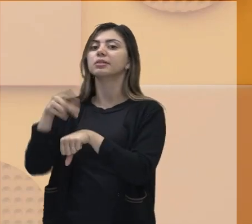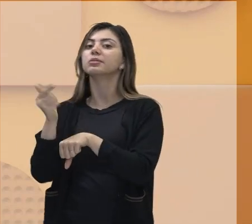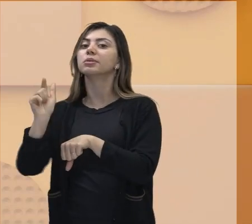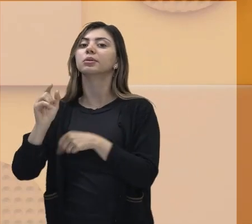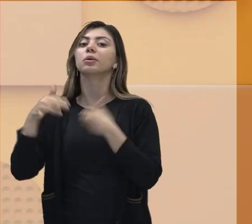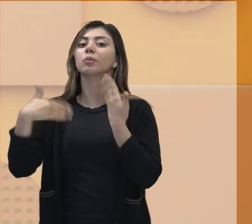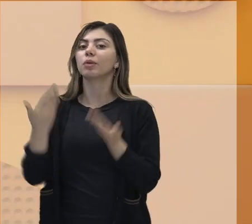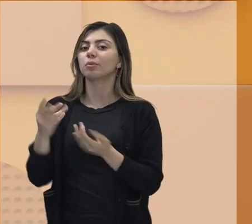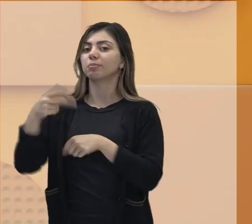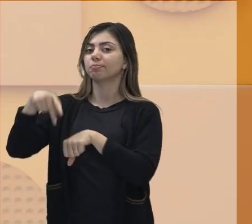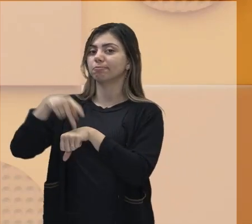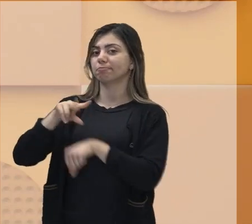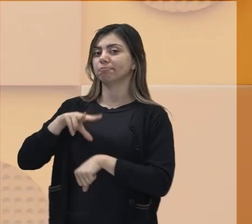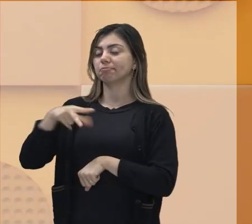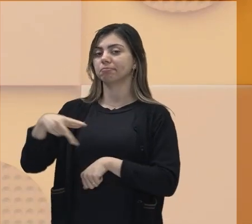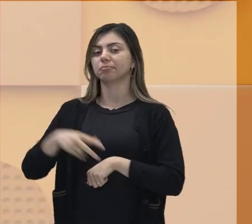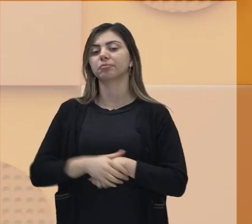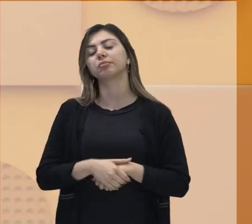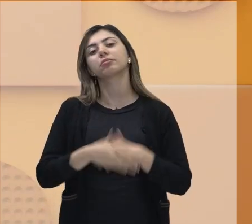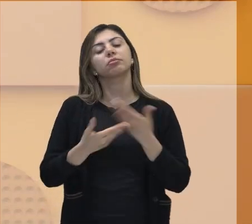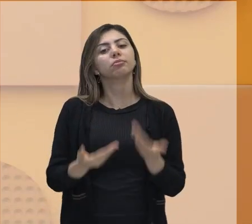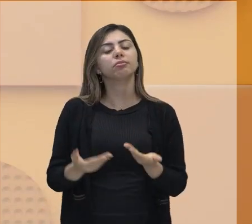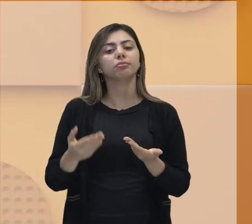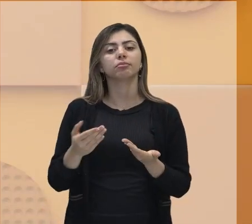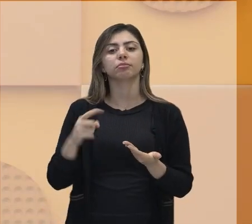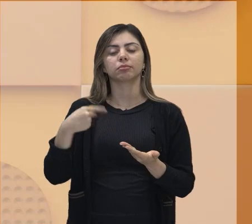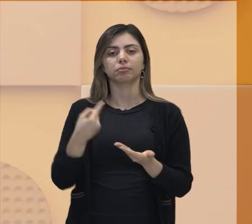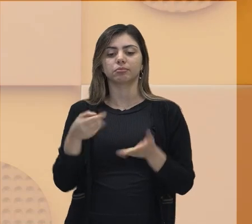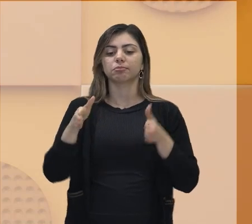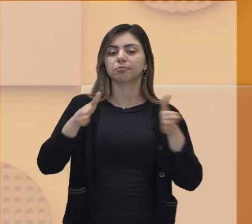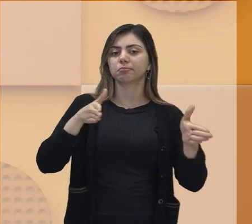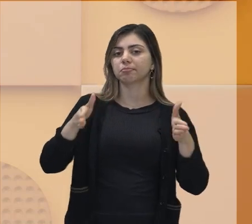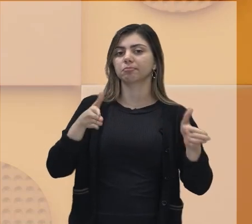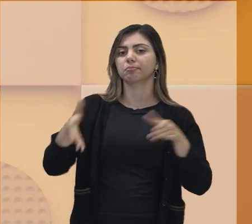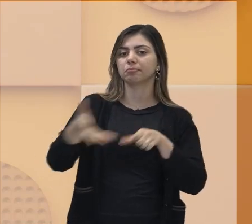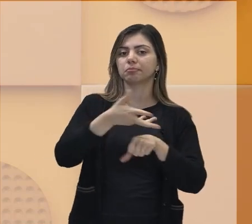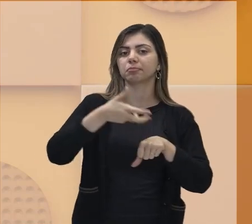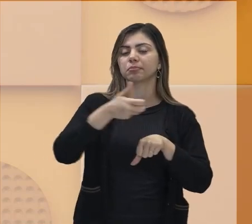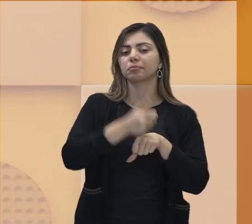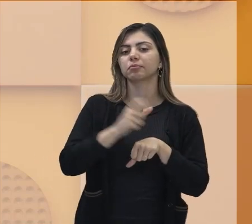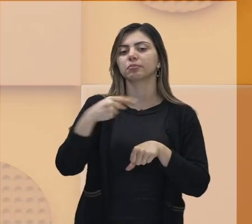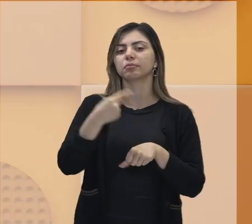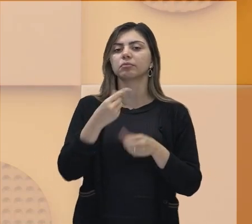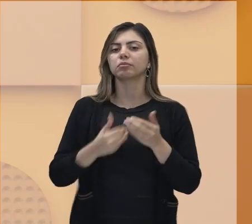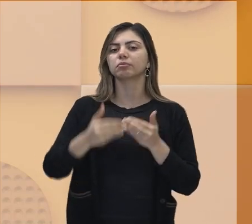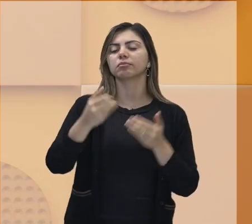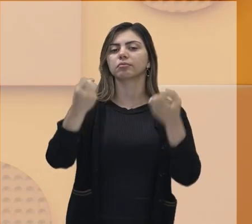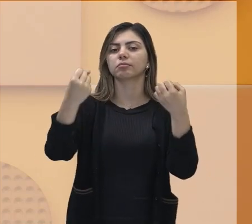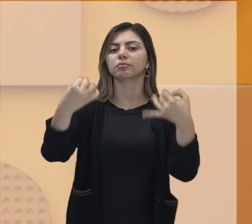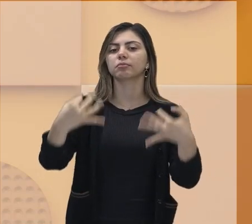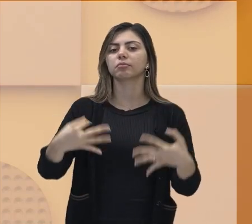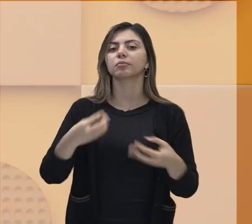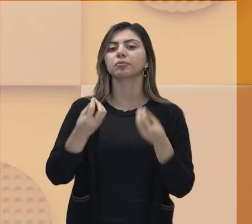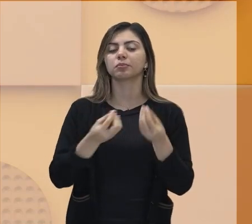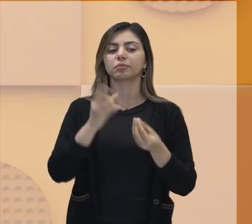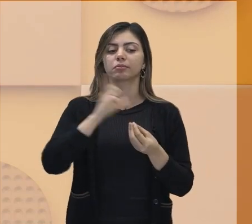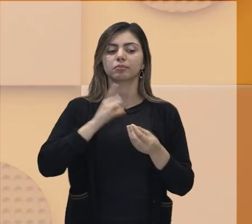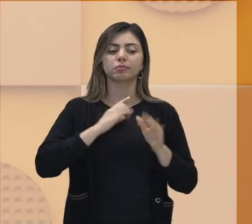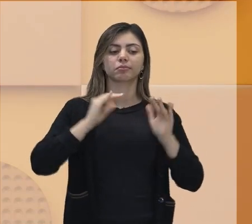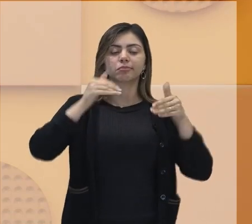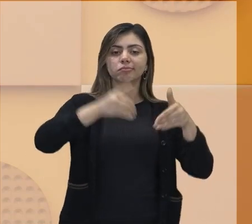metrópole? Portugal. E diante deste período colonial, iremos tratar justamente sobre a